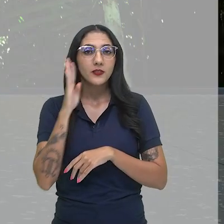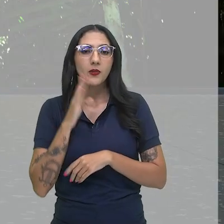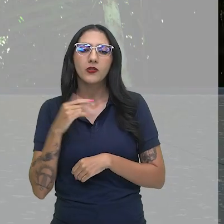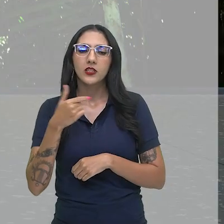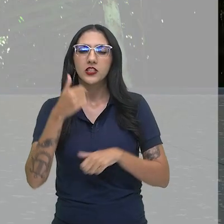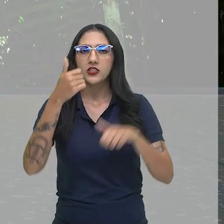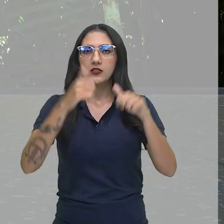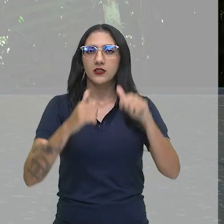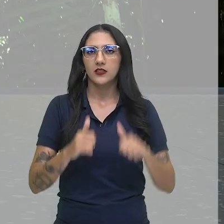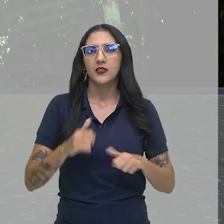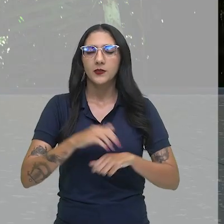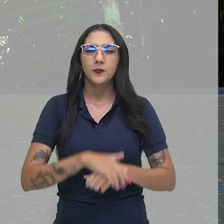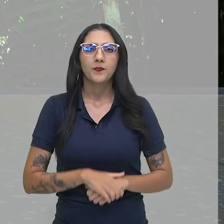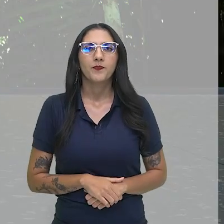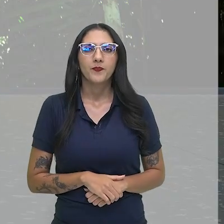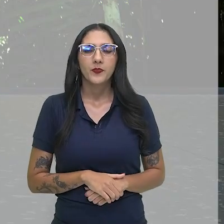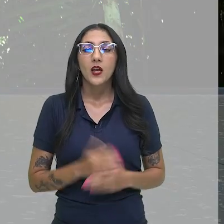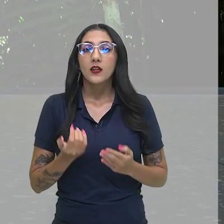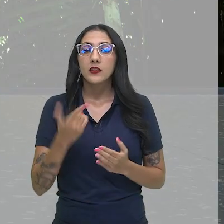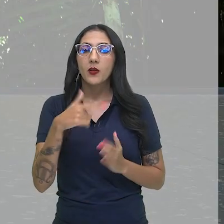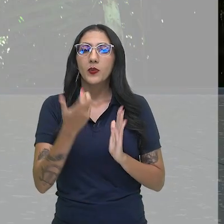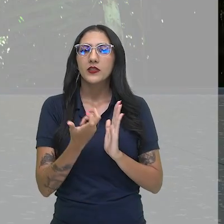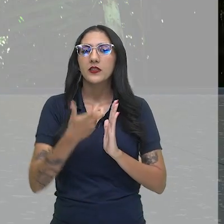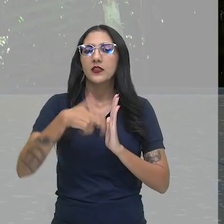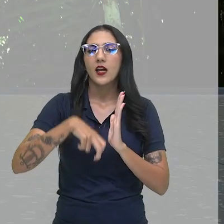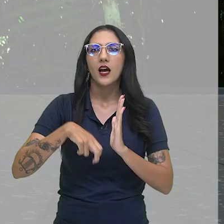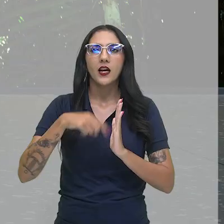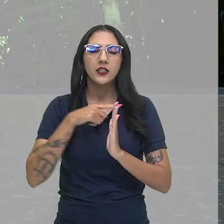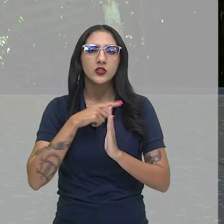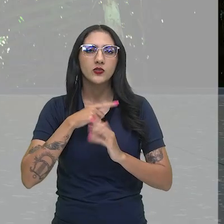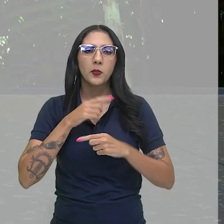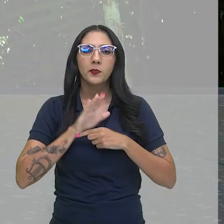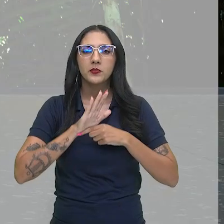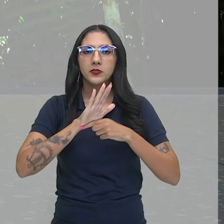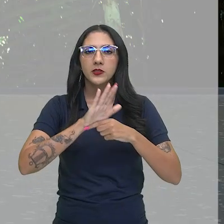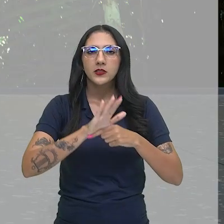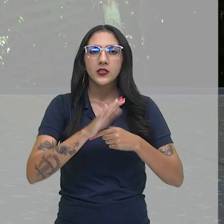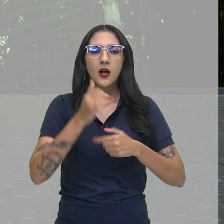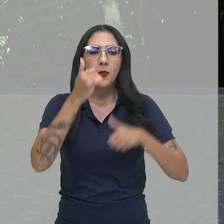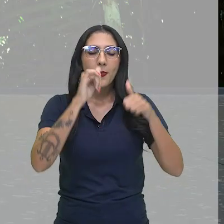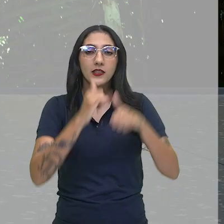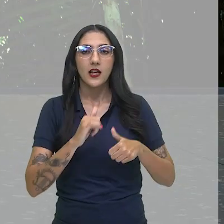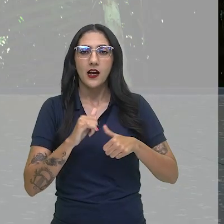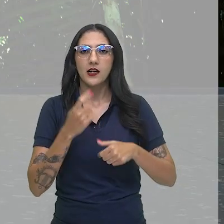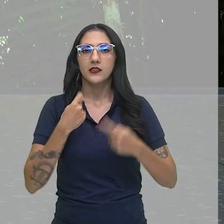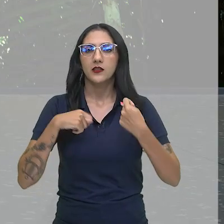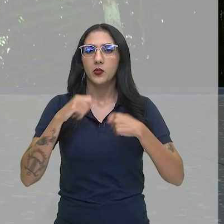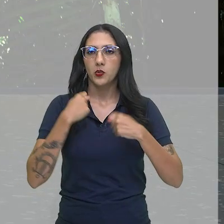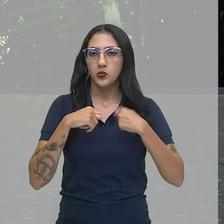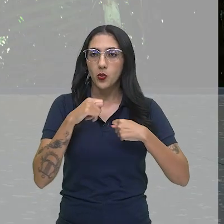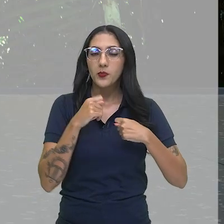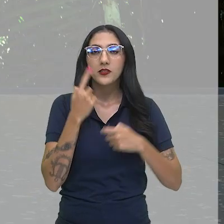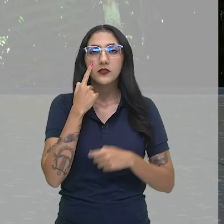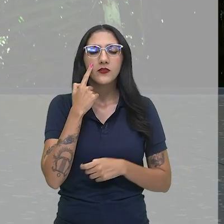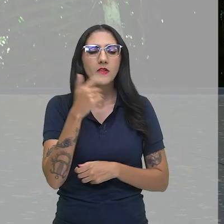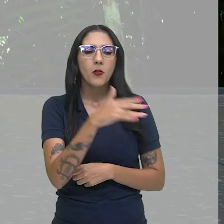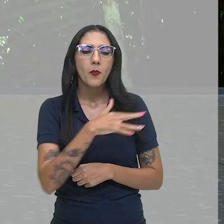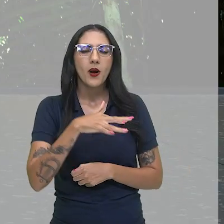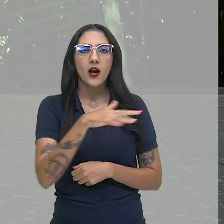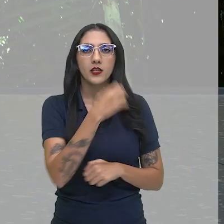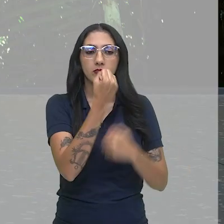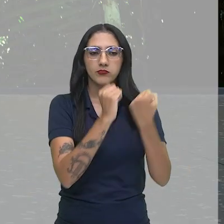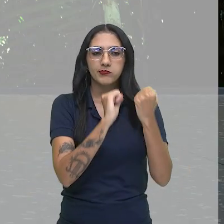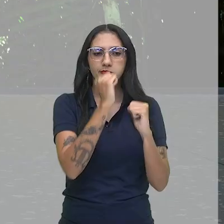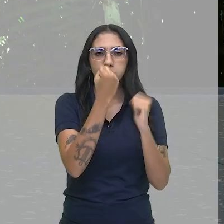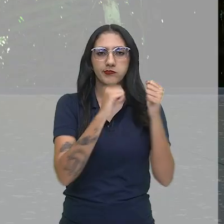analisando. Então, essa taxa de variação, ela vem trazer um raio-x da nossa economia. A gente vê um setor industrial em expansão